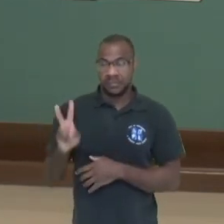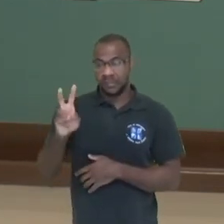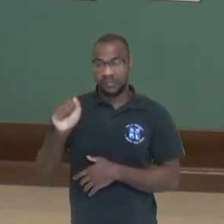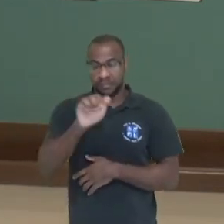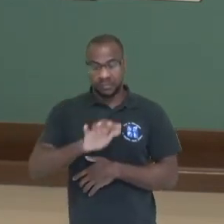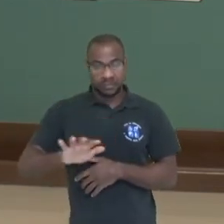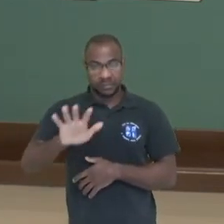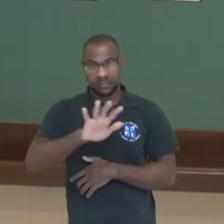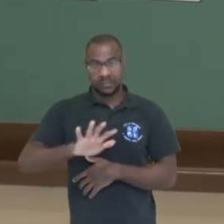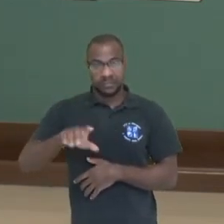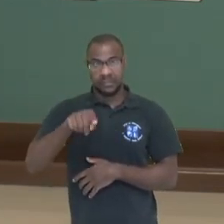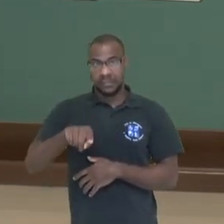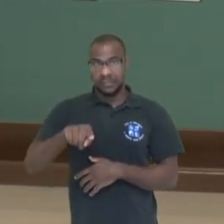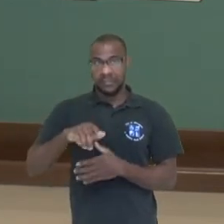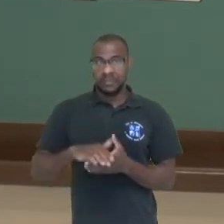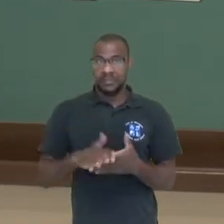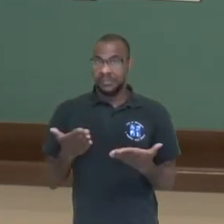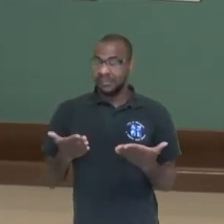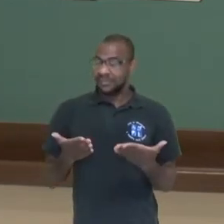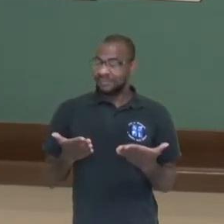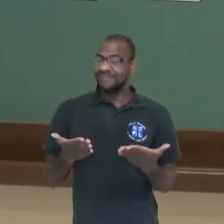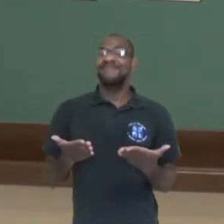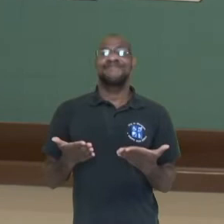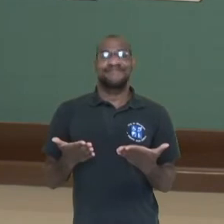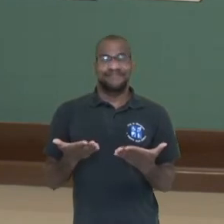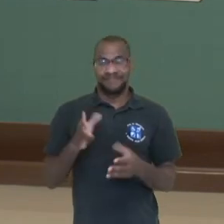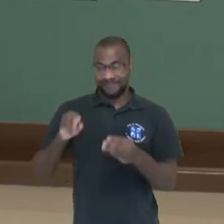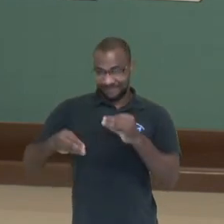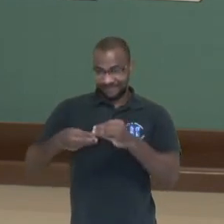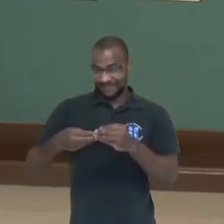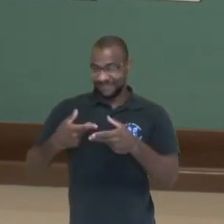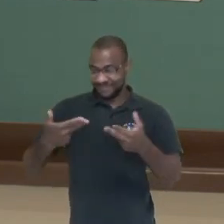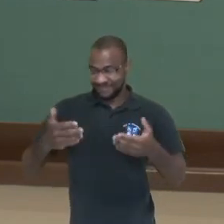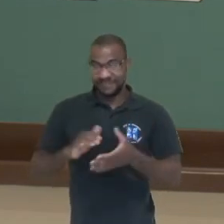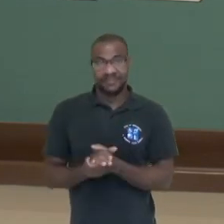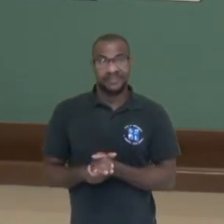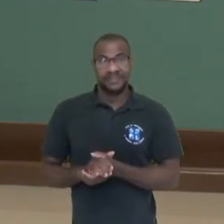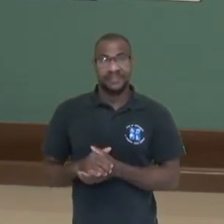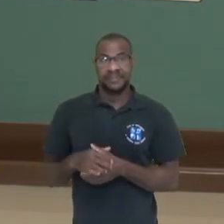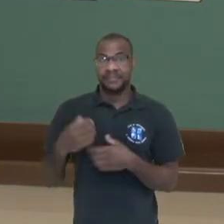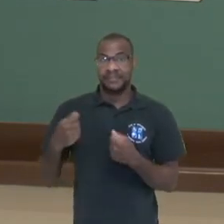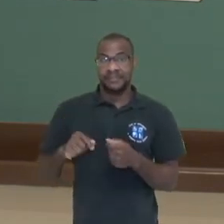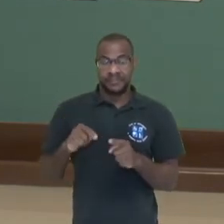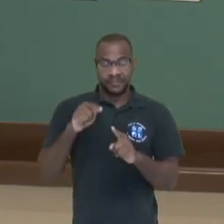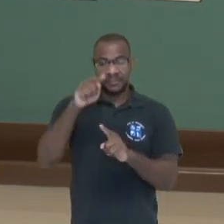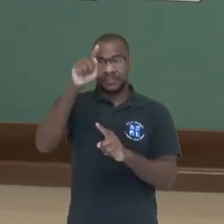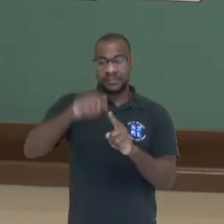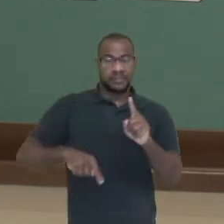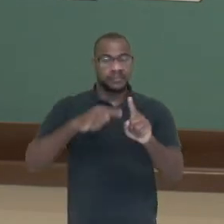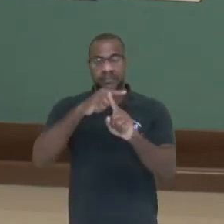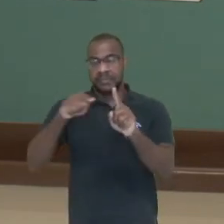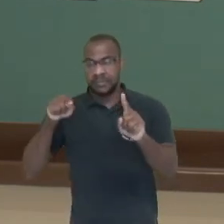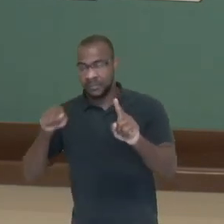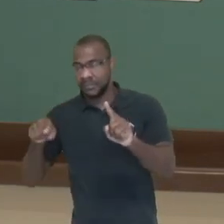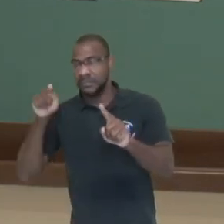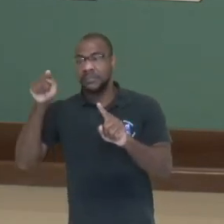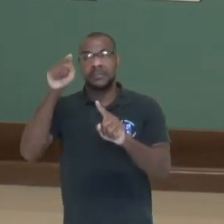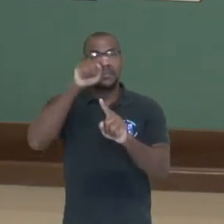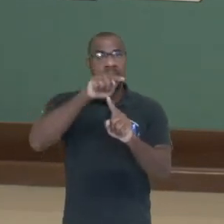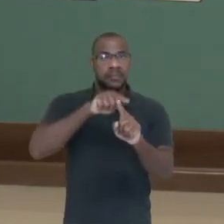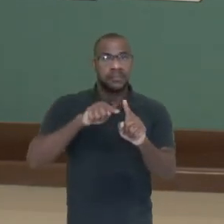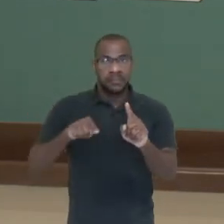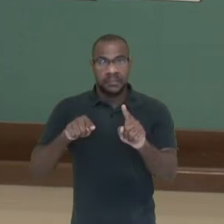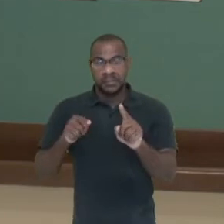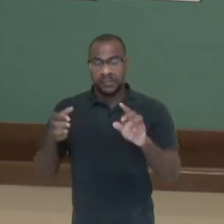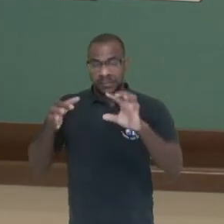área. Agora eu incrementei as coisas, né? Então o que você precisa fazer? Marcar esses pontos no gráfico, ligar